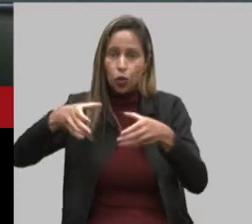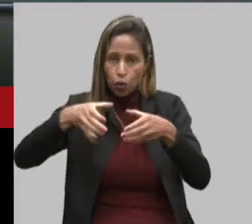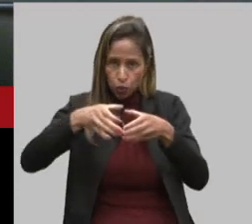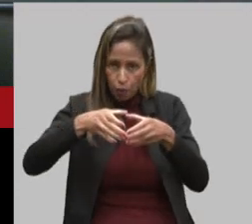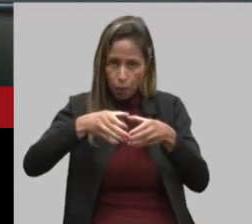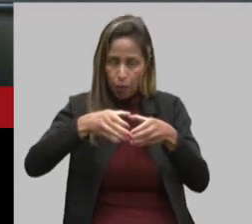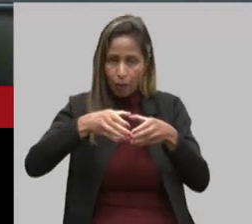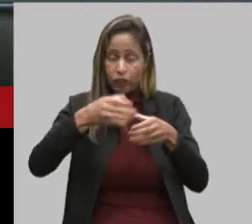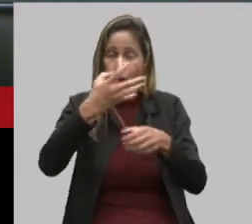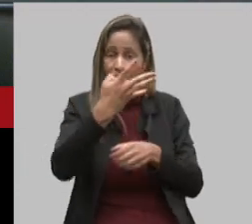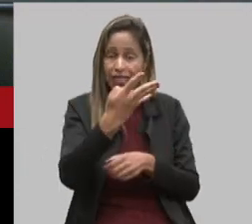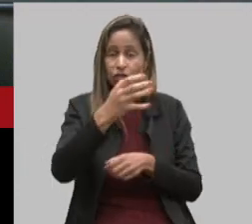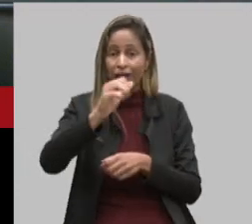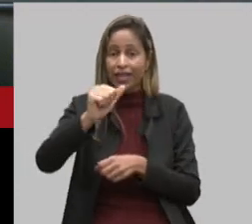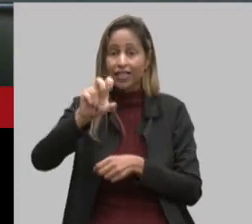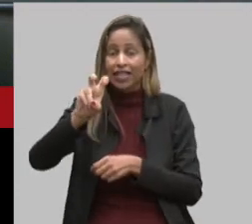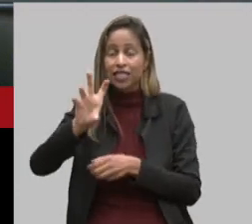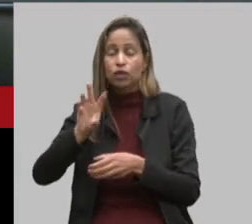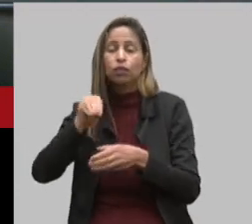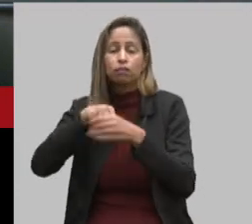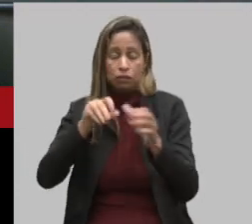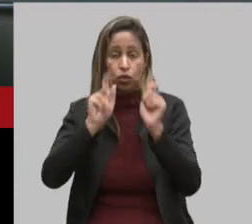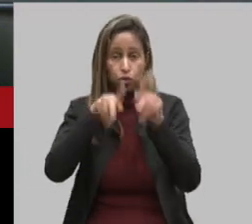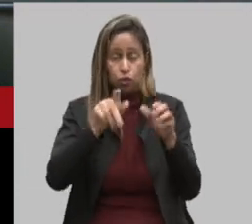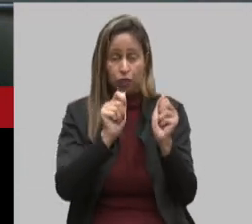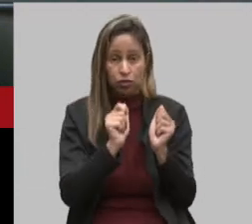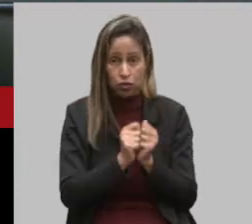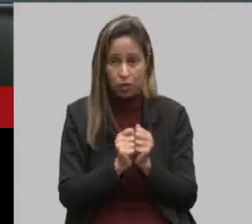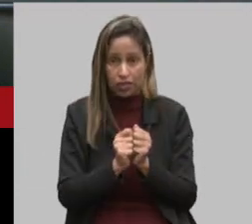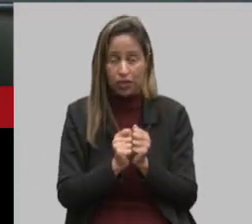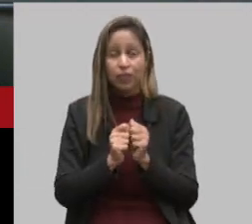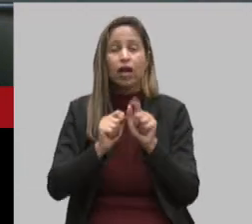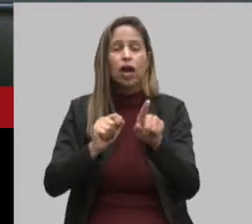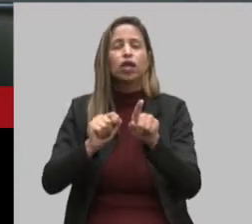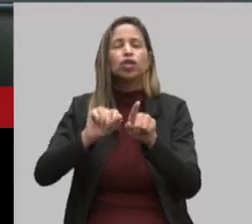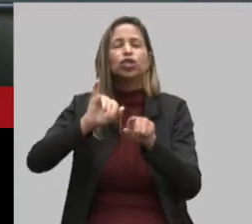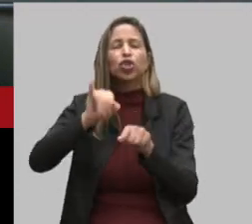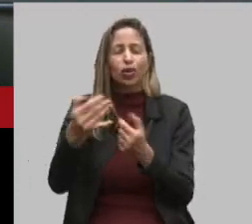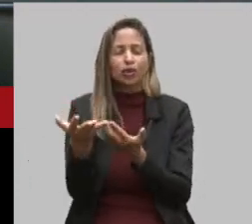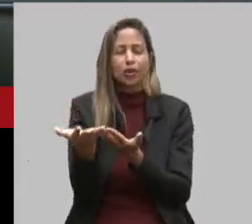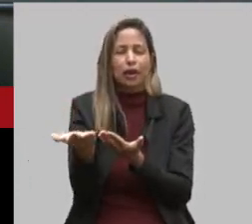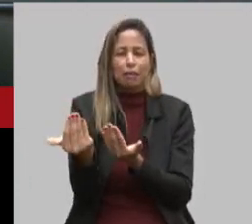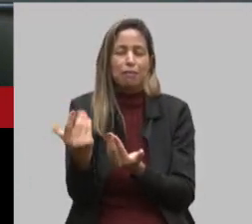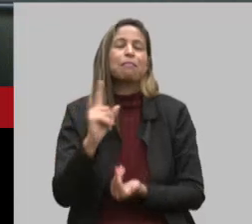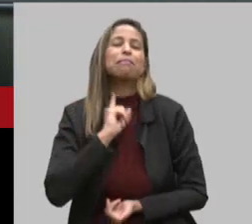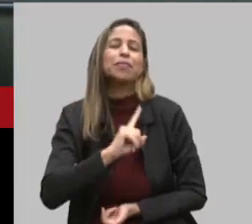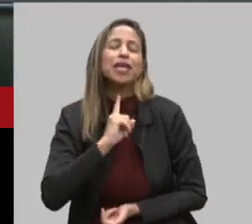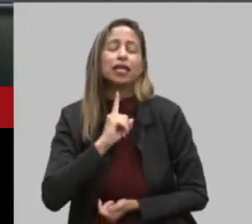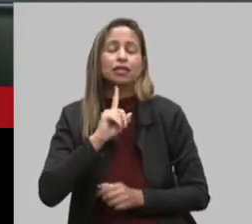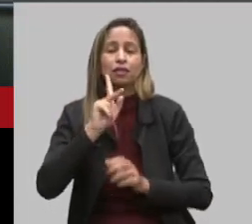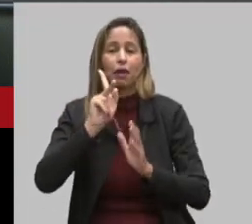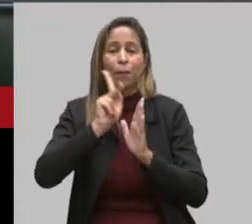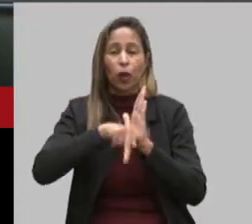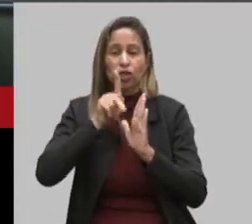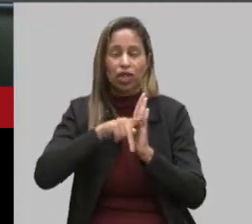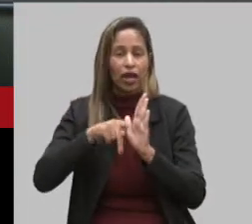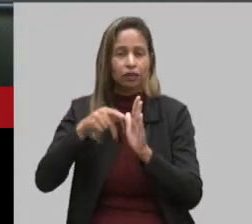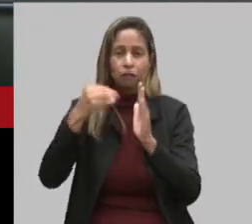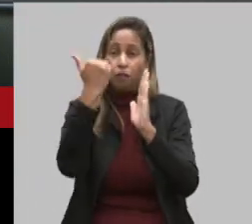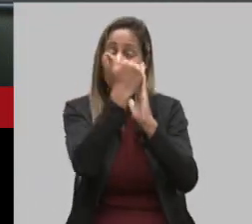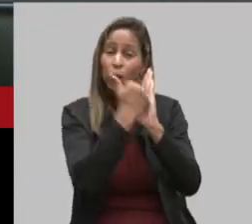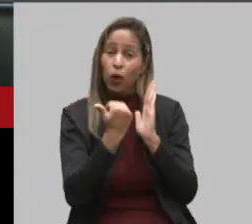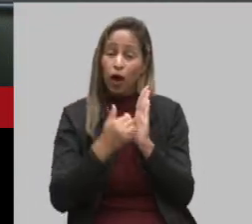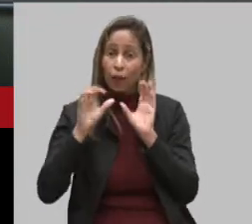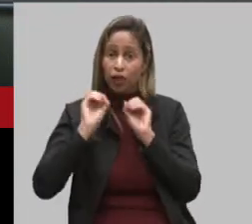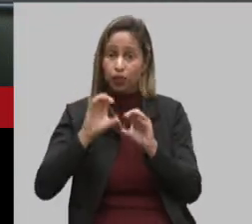de 485 integrantes PJ Minas é um dos mais importantes projetos programas né de de educação paraa